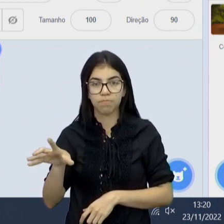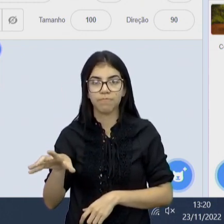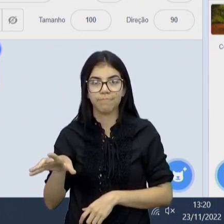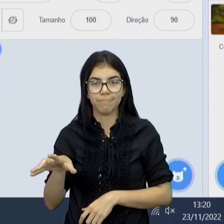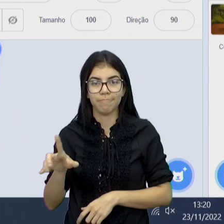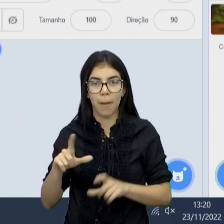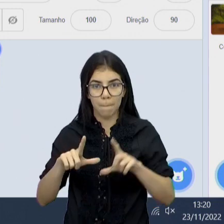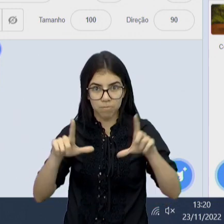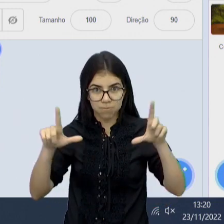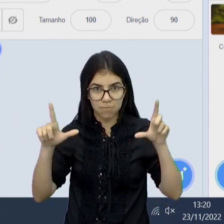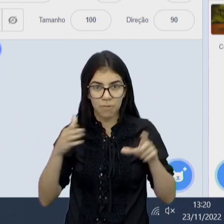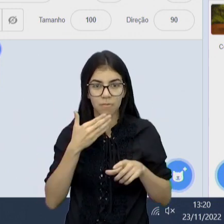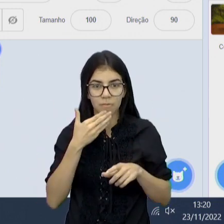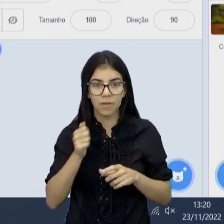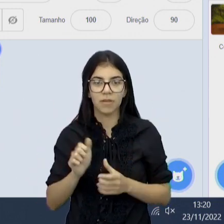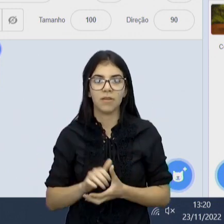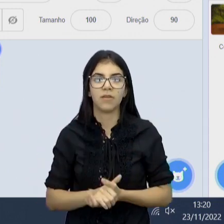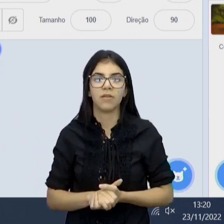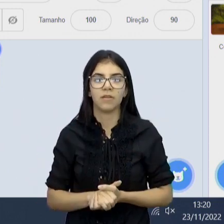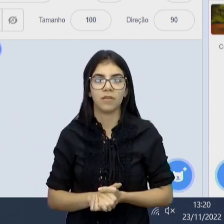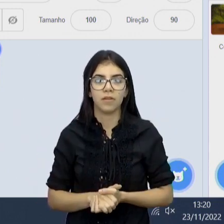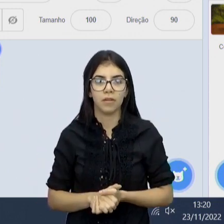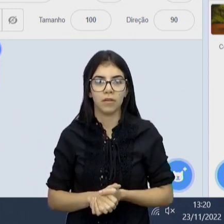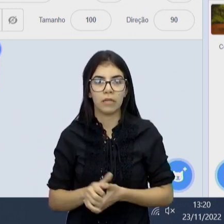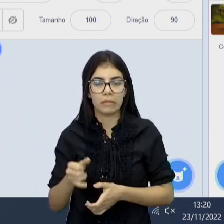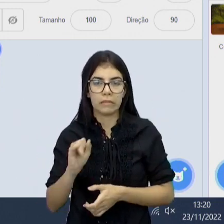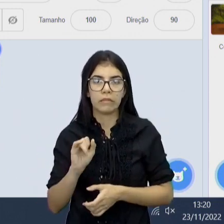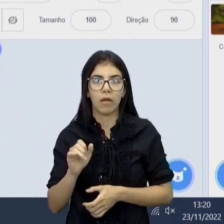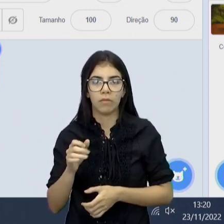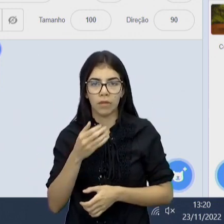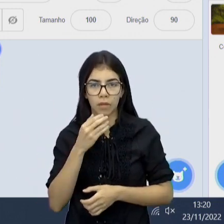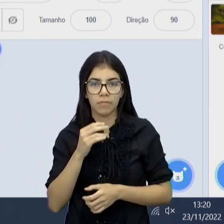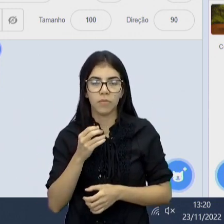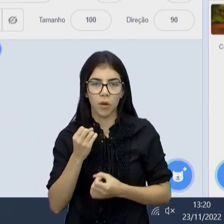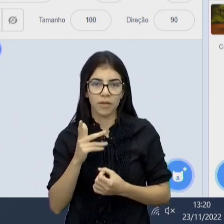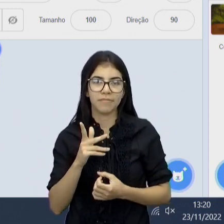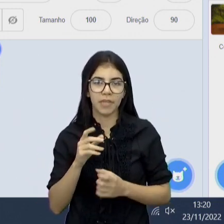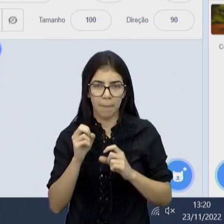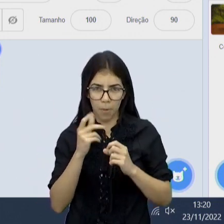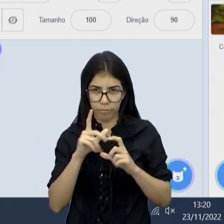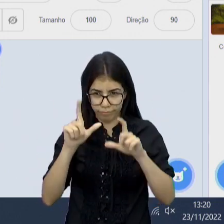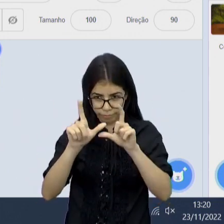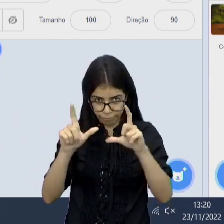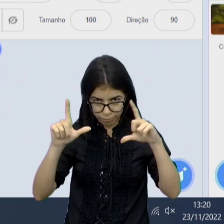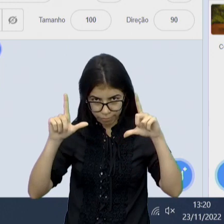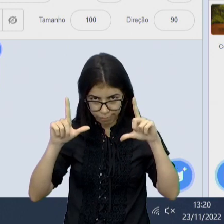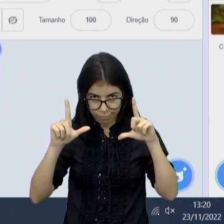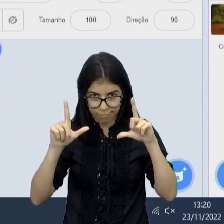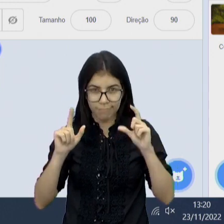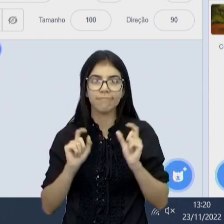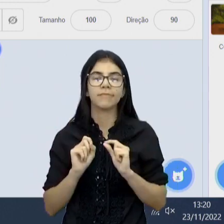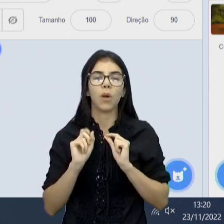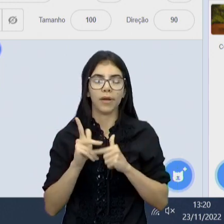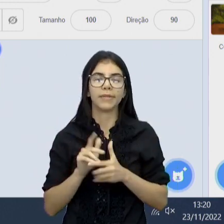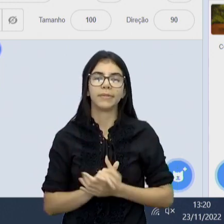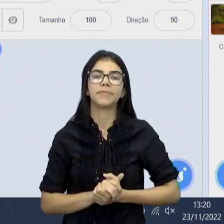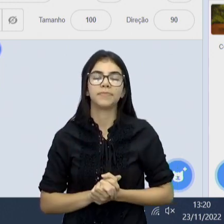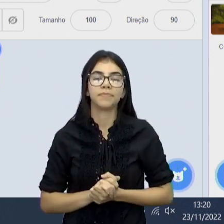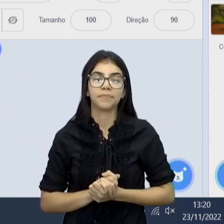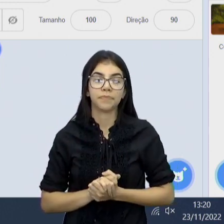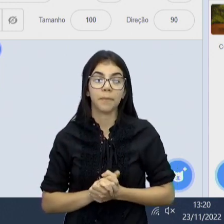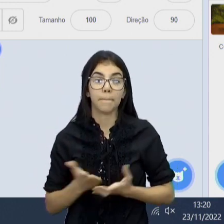Eu já ampliei, porque eu falei, eu quiser ampliar mais um pouquinho, senão acho que tá bom, né? Tá bom. Tá baixado esse? Tá baixado, né? Já tá lá. Ah, legal.